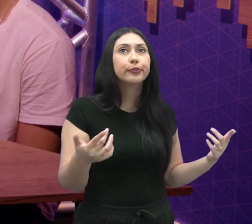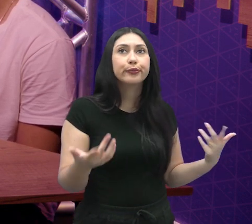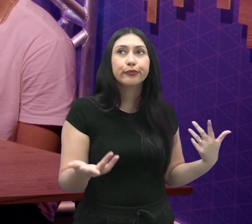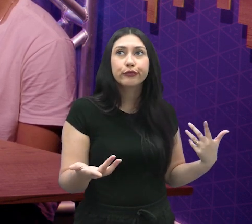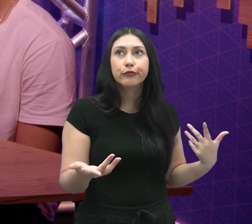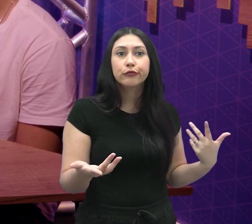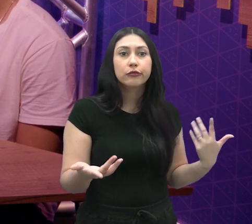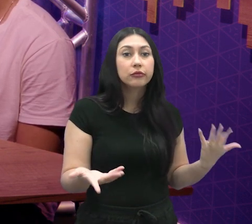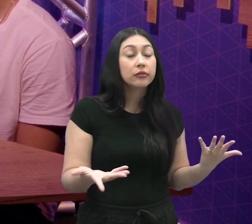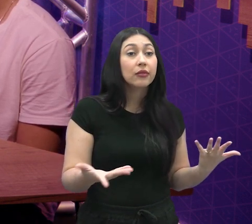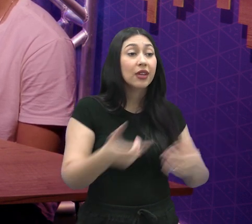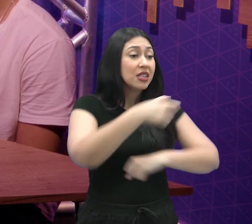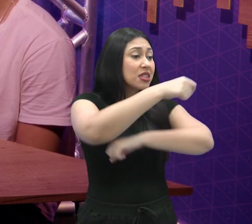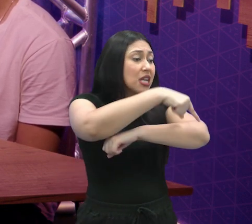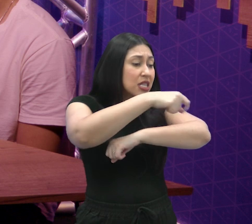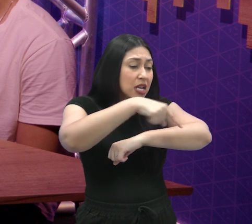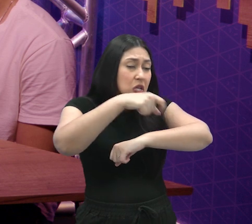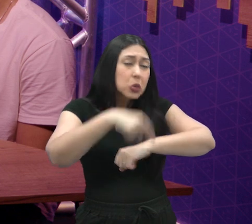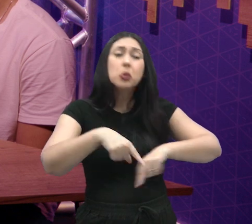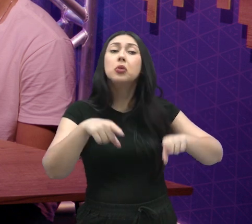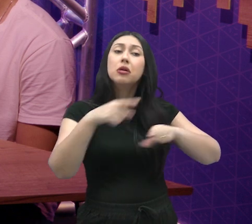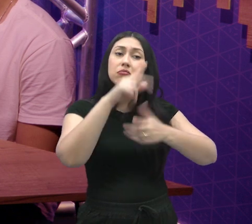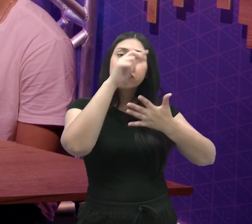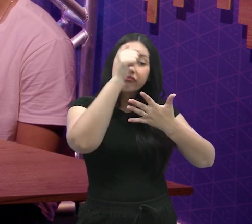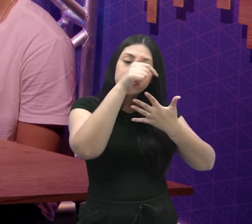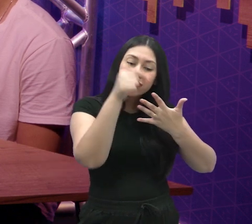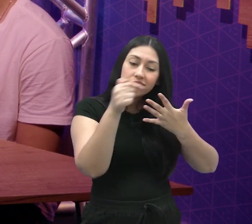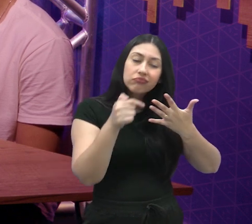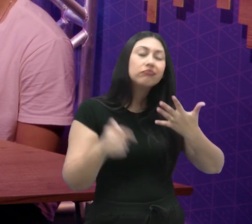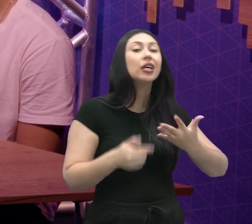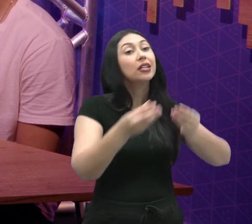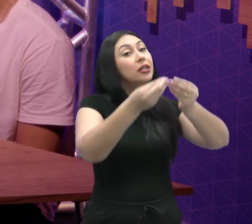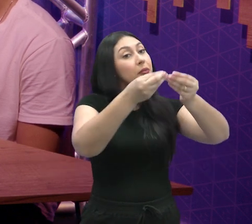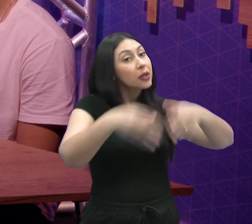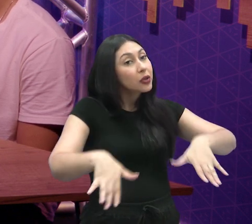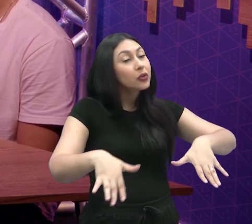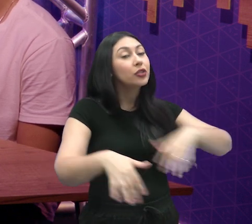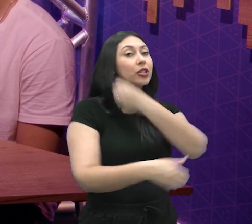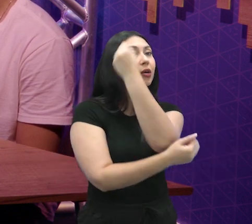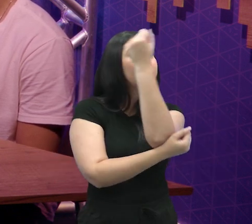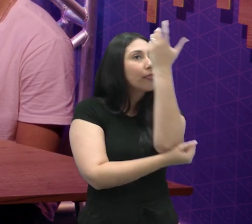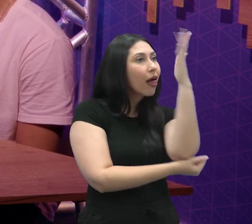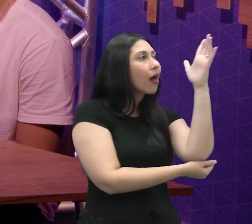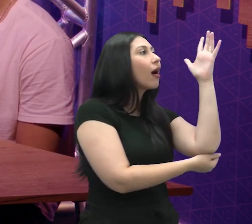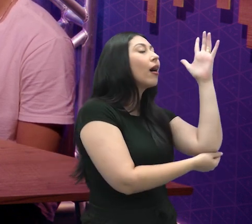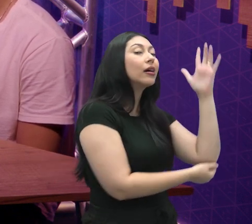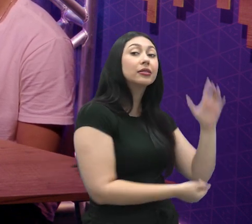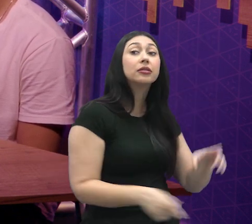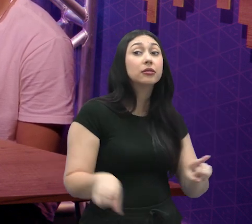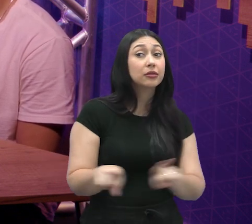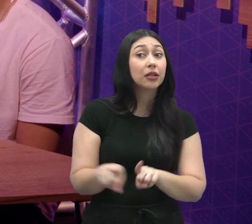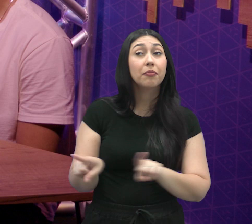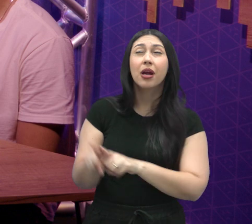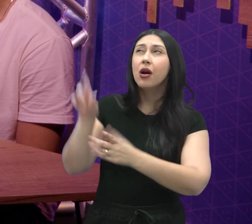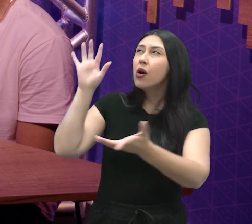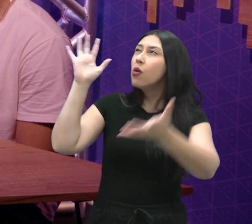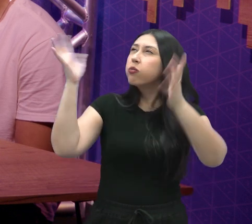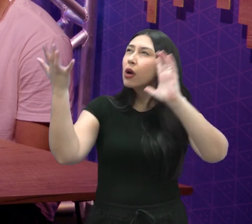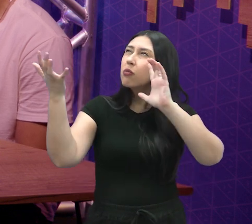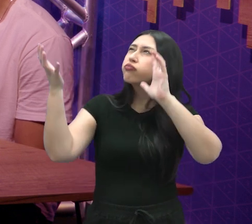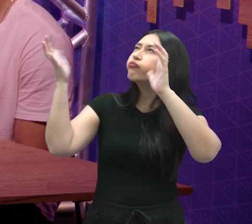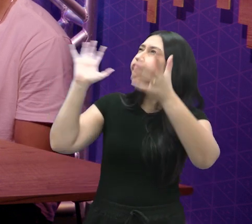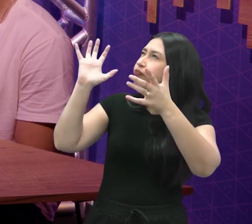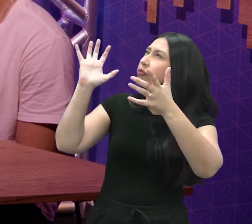desmatamento, a agricultura, várias questões que vão afetando o habitat desses animais, que vão... As próprias